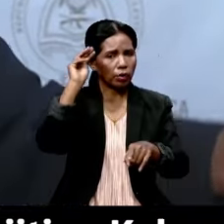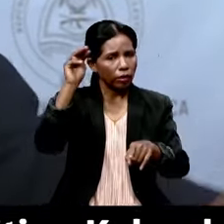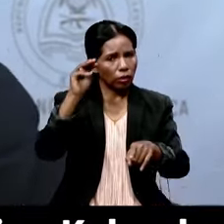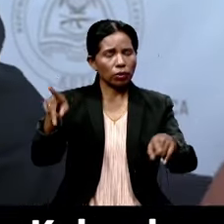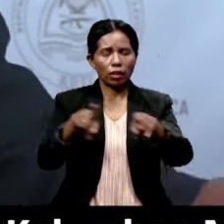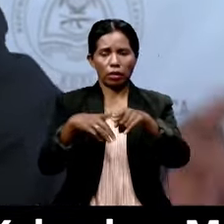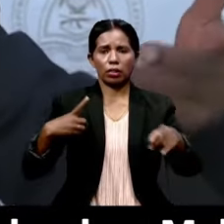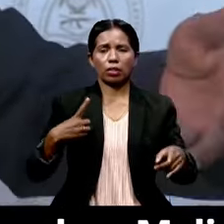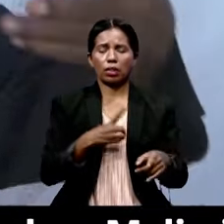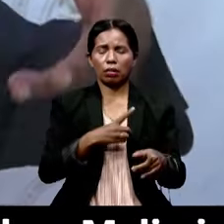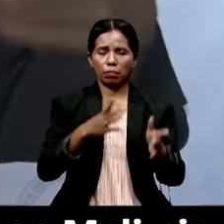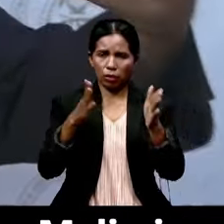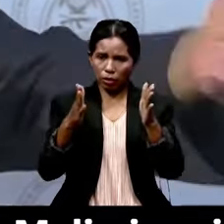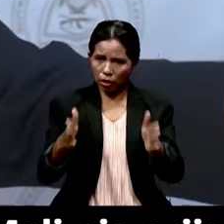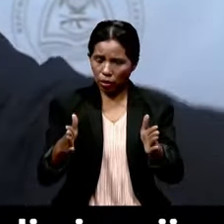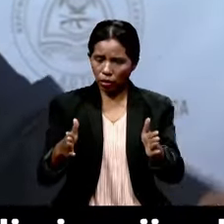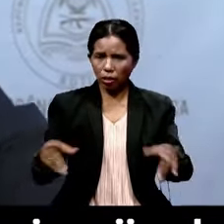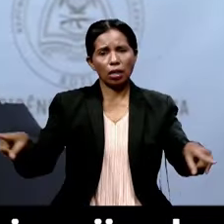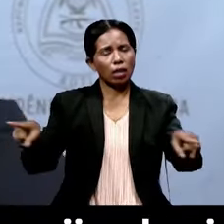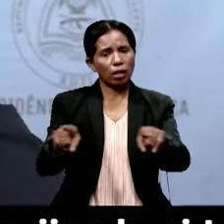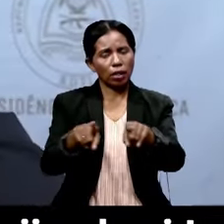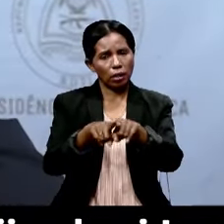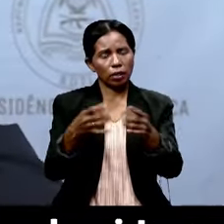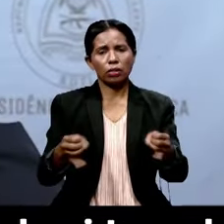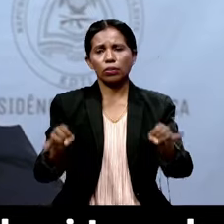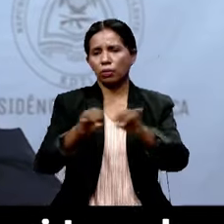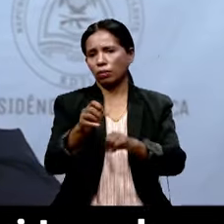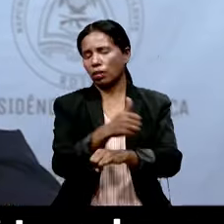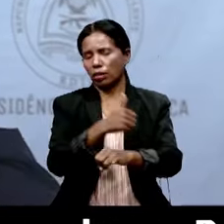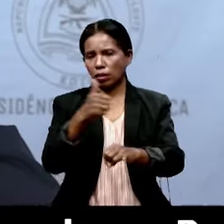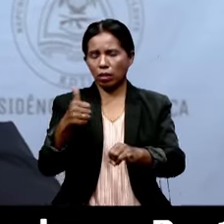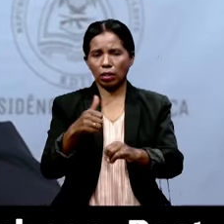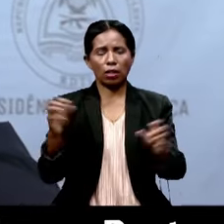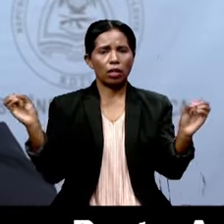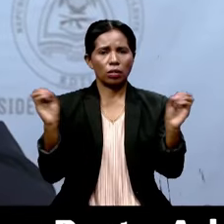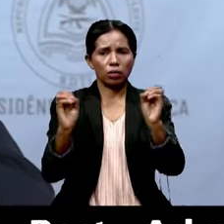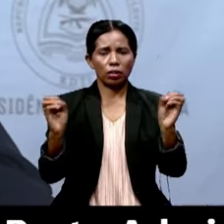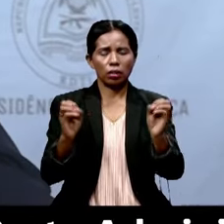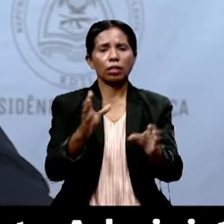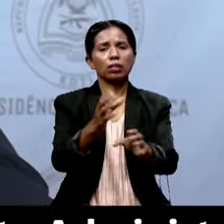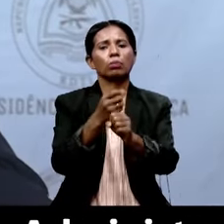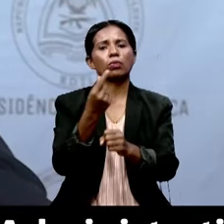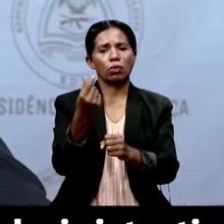deputado, nessa instituição de Cercelo, né, lá hoje a tu, simo ossa,